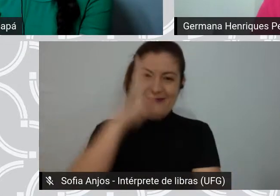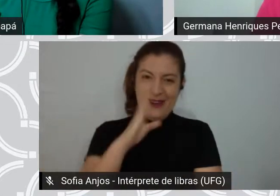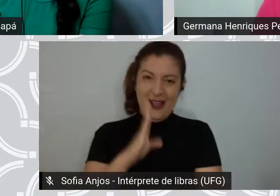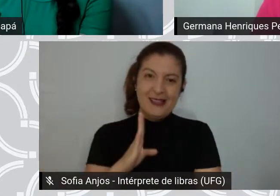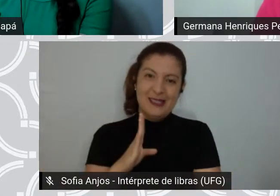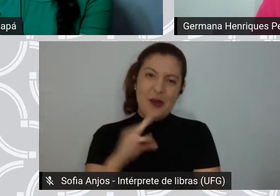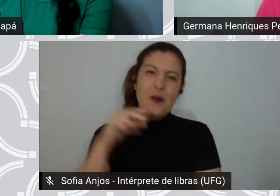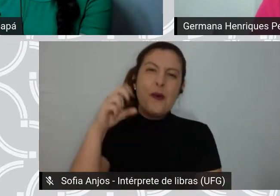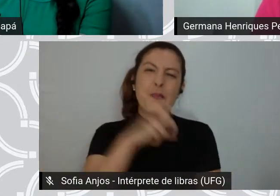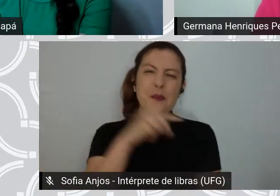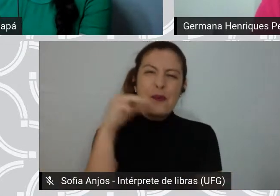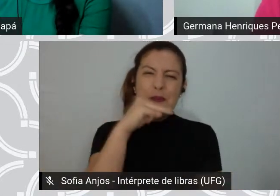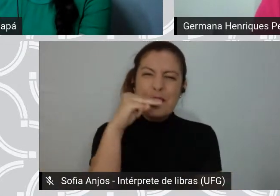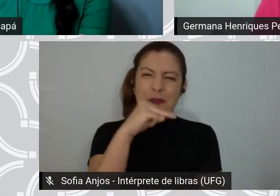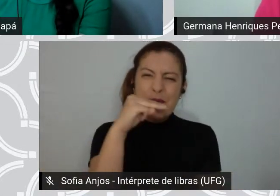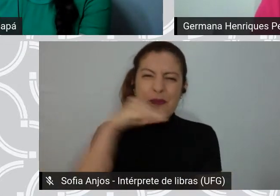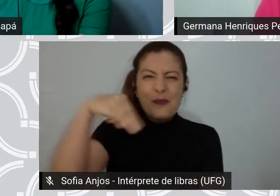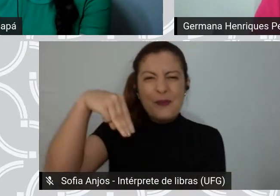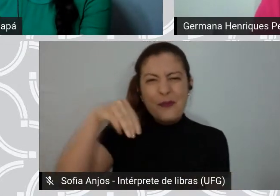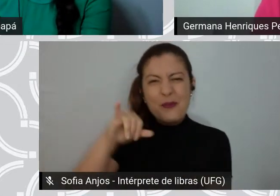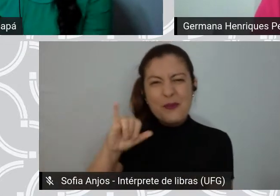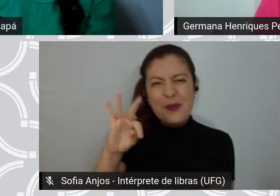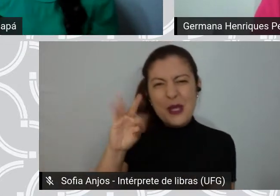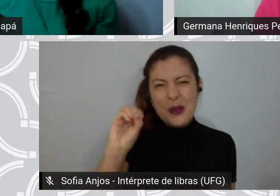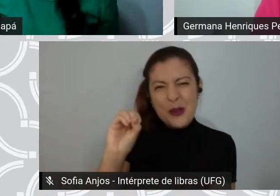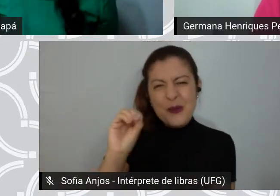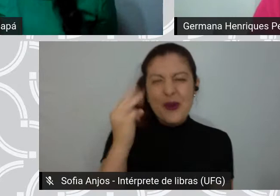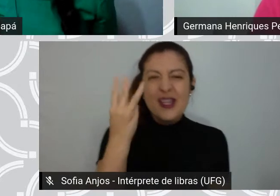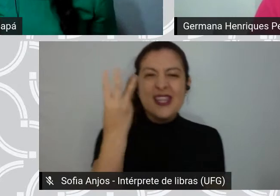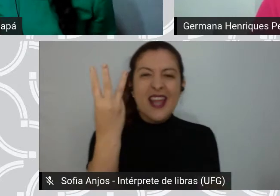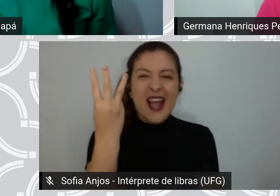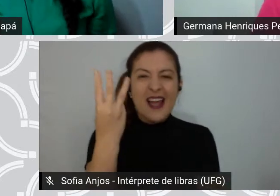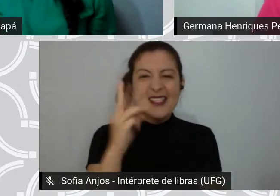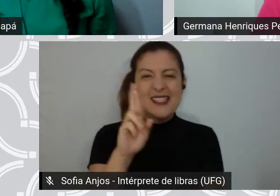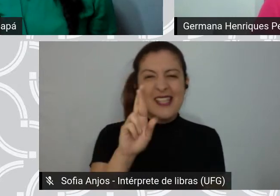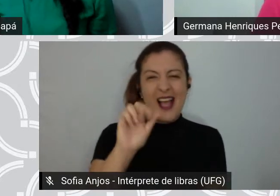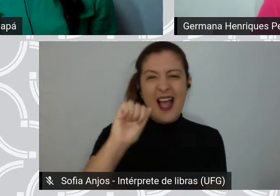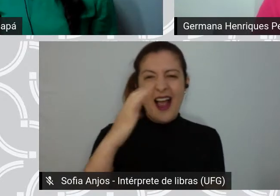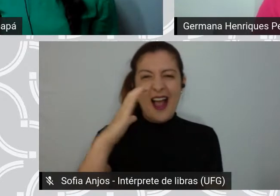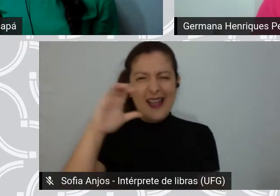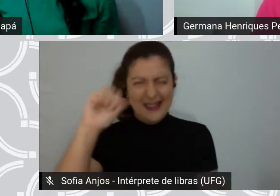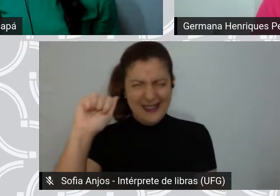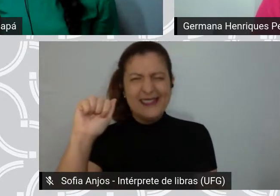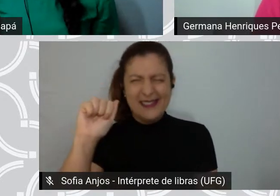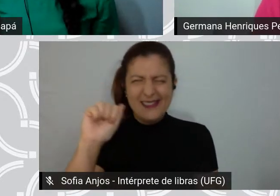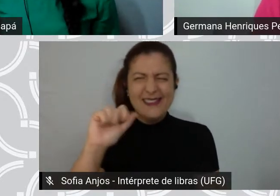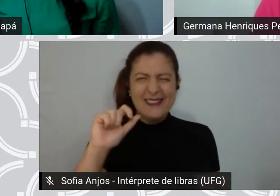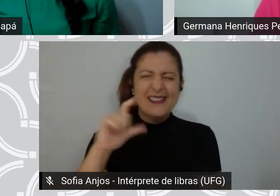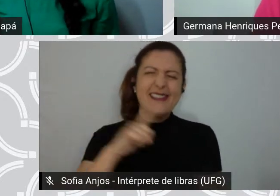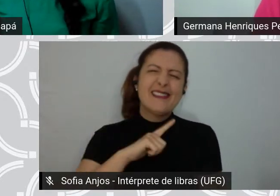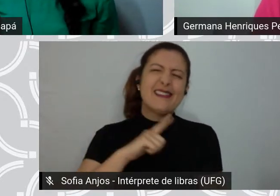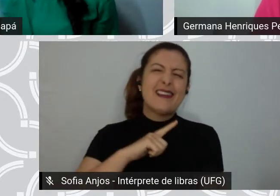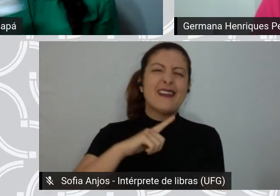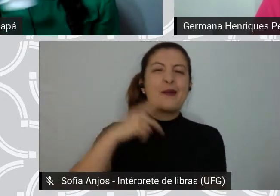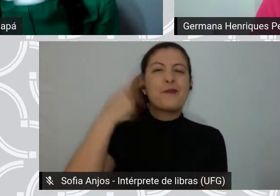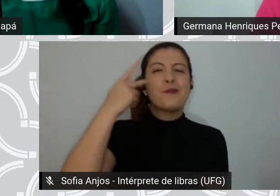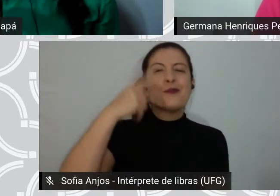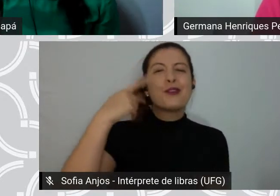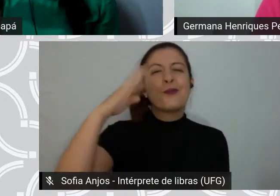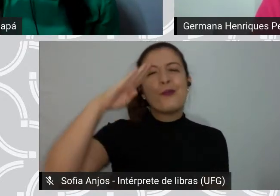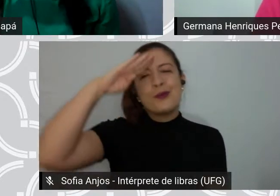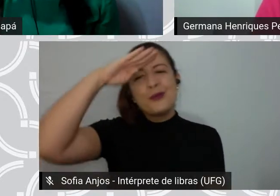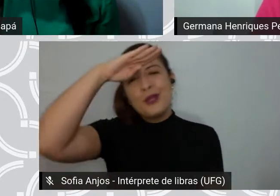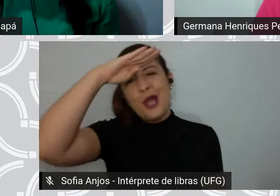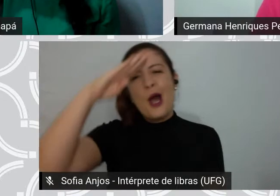três raças, né? Como disse o Mourão aí outro dia e o Bolsonaro na televisão, né, que no Brasil não há racismo,